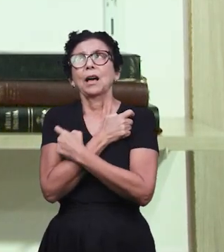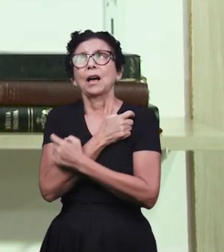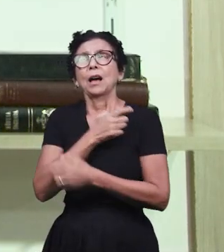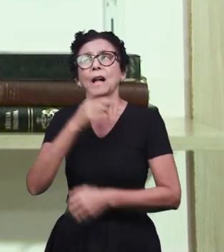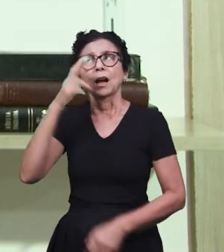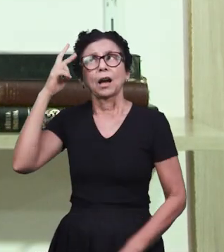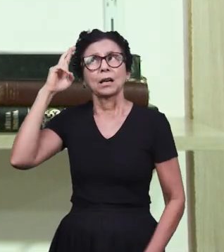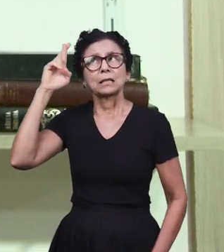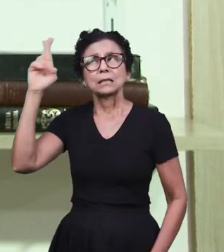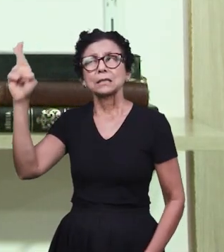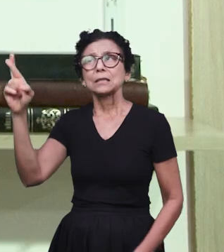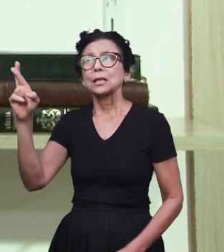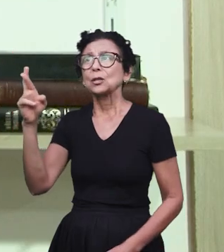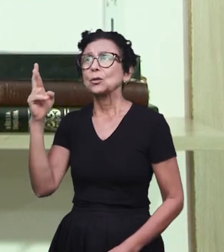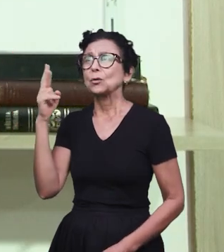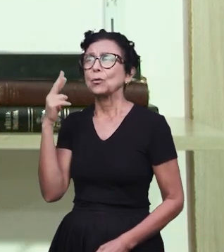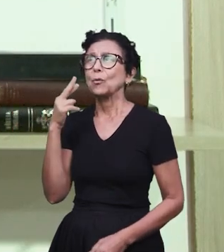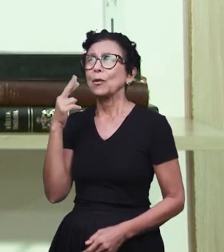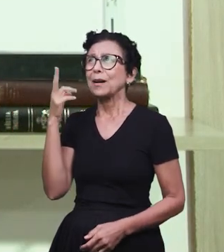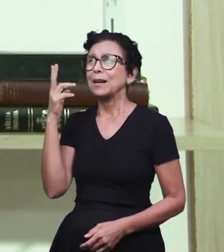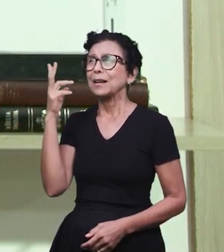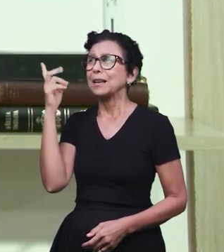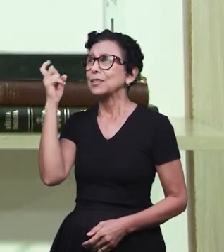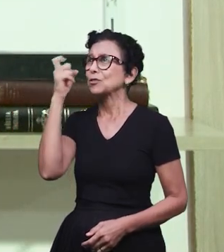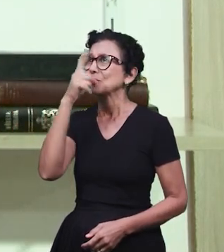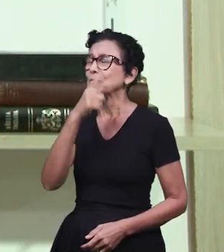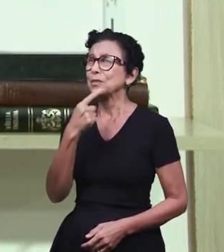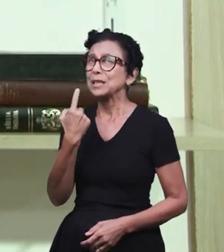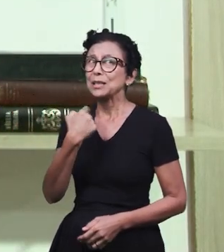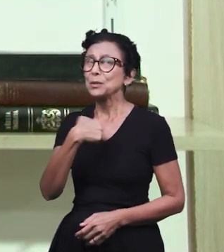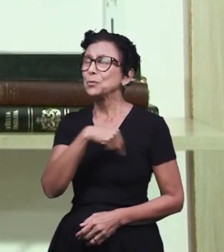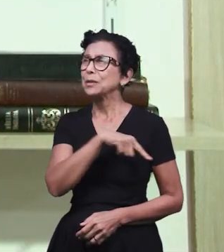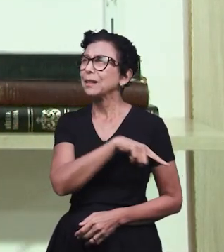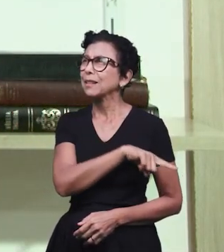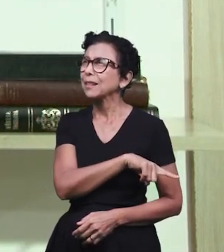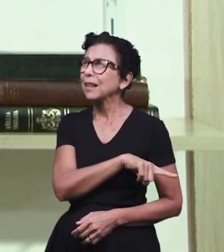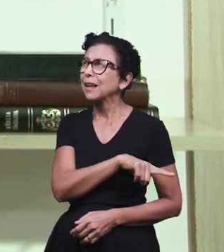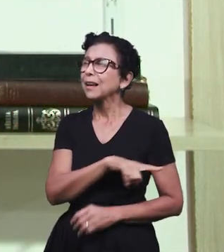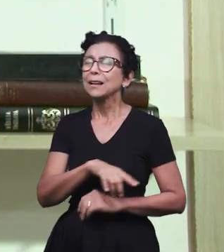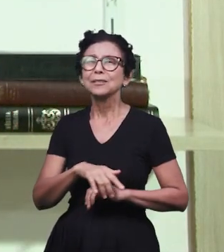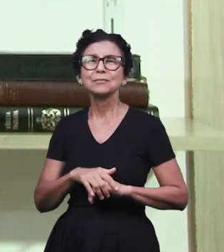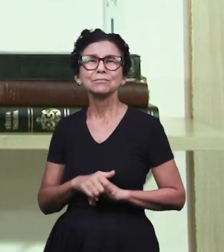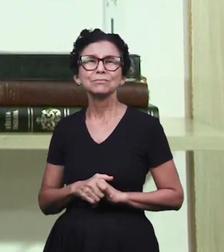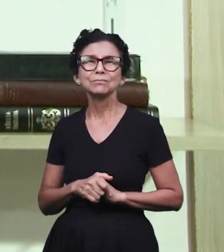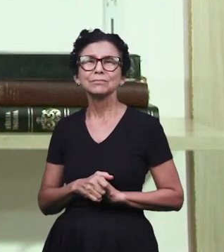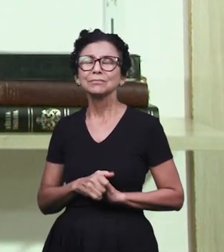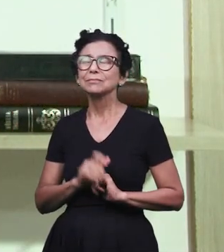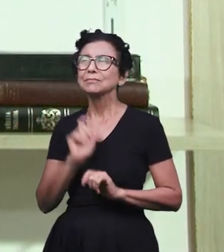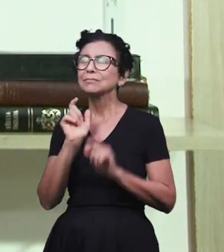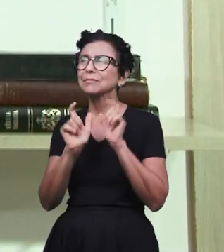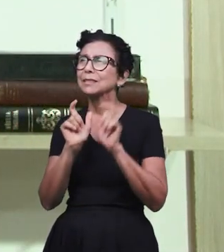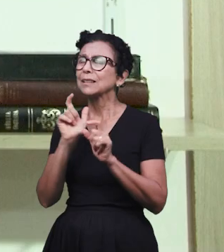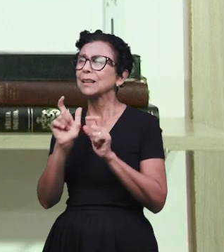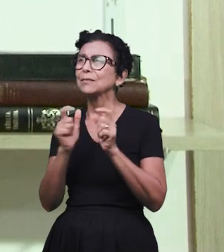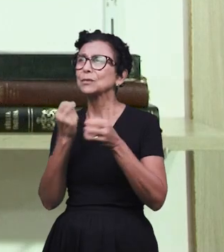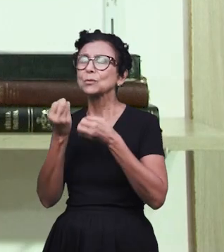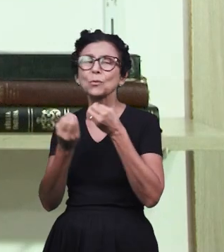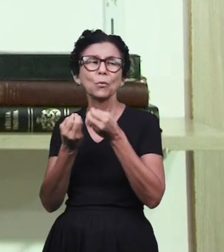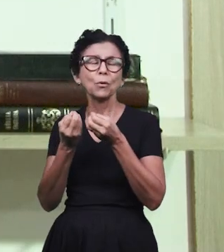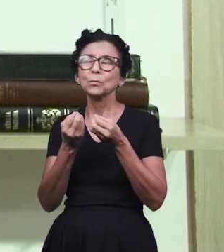boca, pesado de língua. E muitas vezes, diante de um chamado, nós nos sentimos assim,